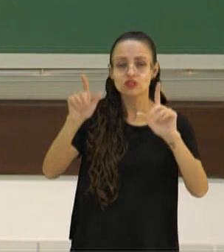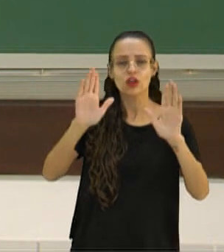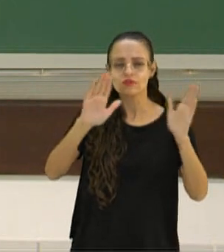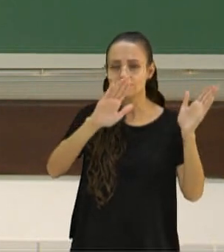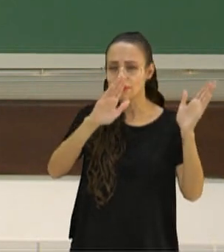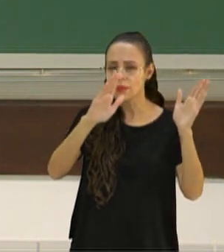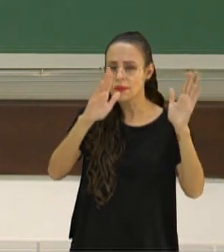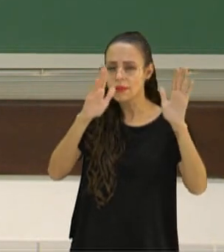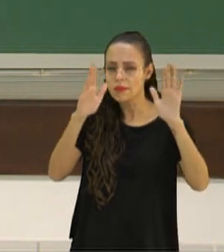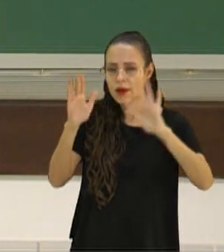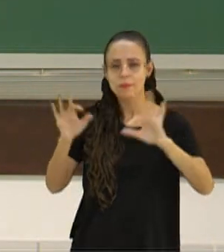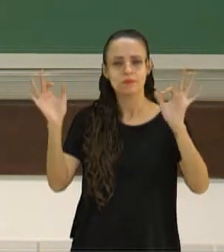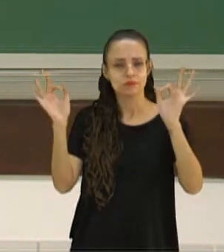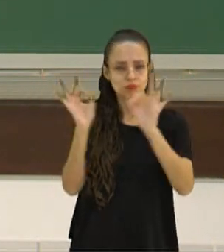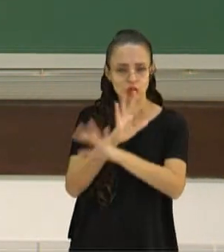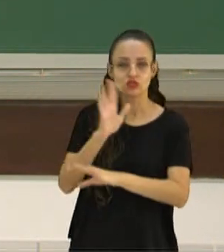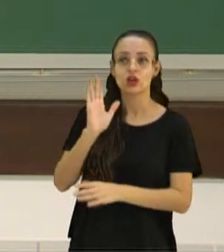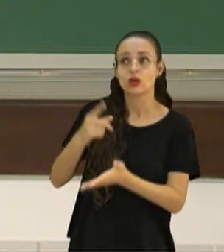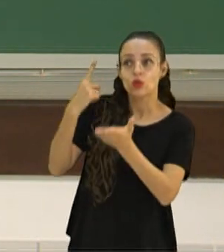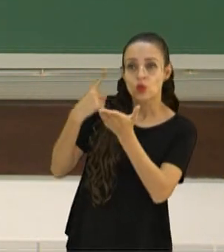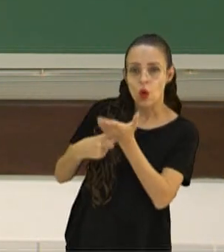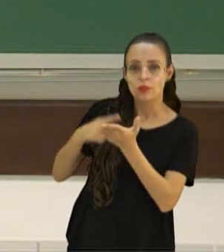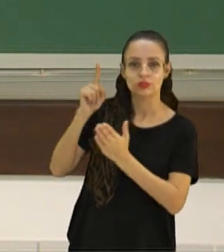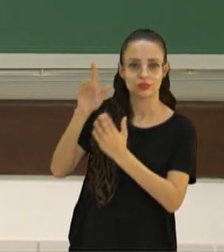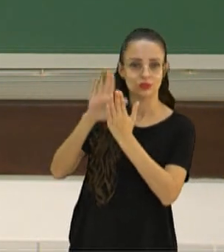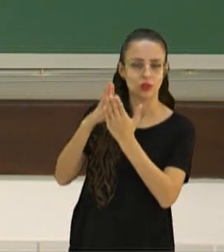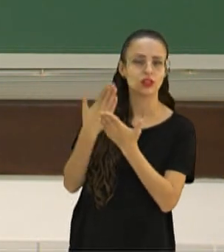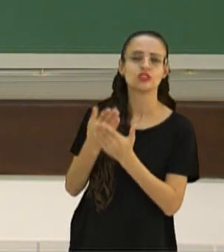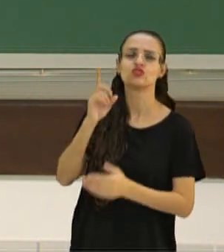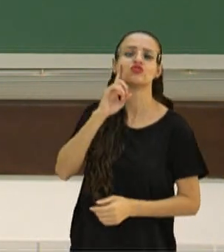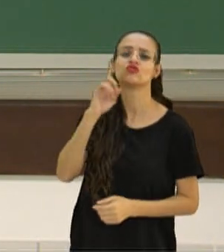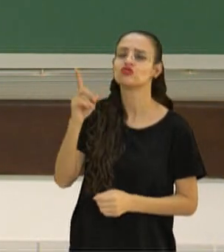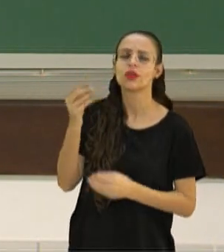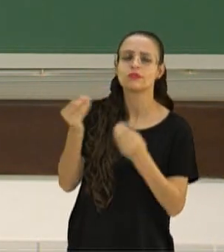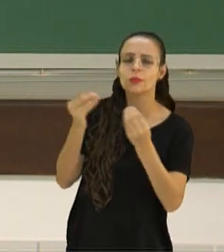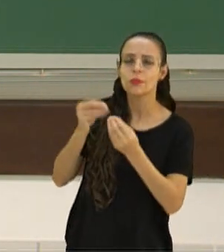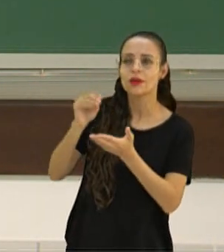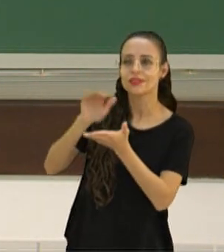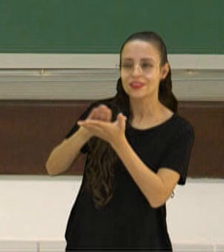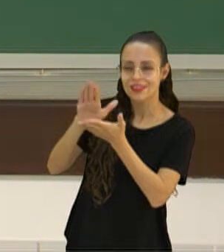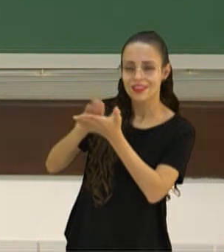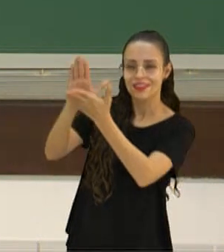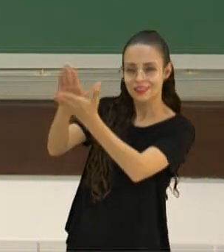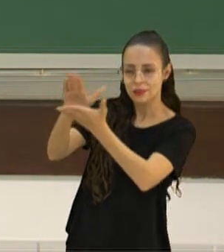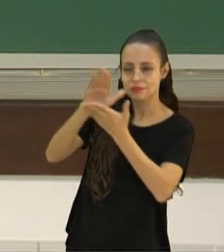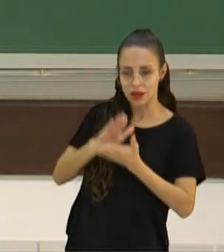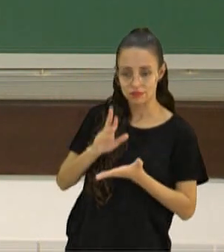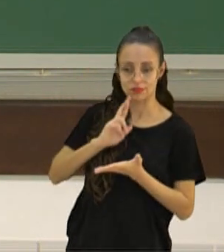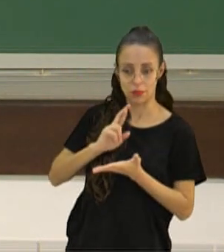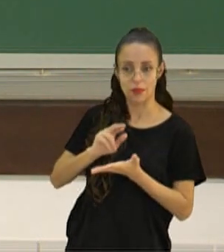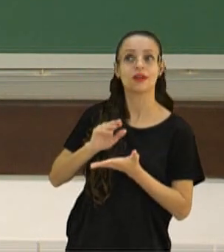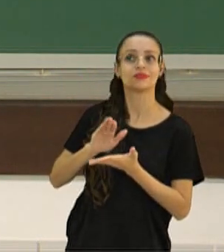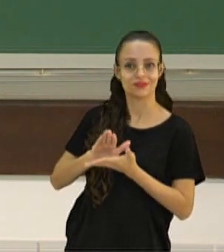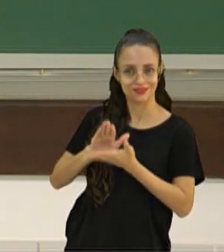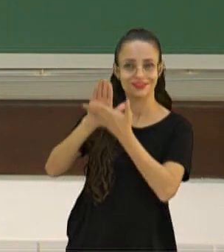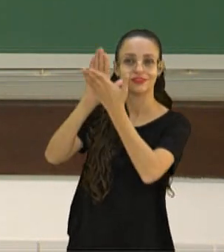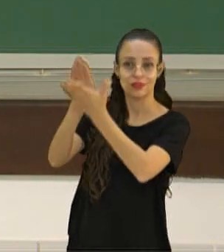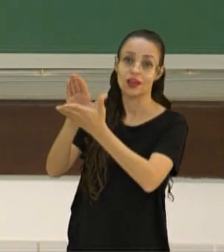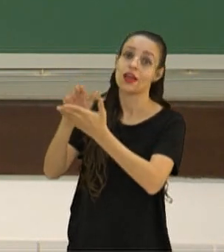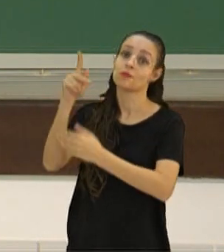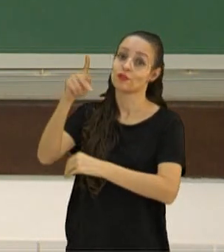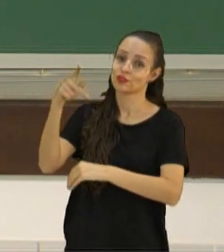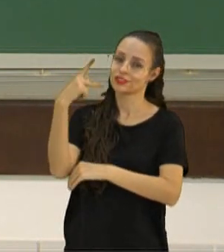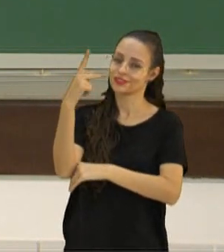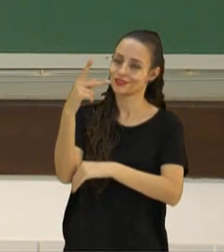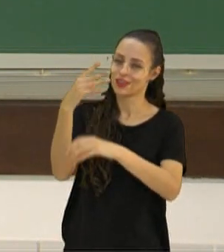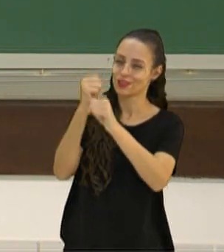TV, né, já viu com a sua escola os dias para retirar o material, para devolver esse material também, que é muito importante para que o professor atribua